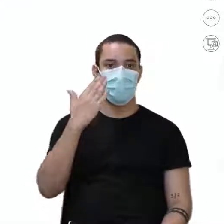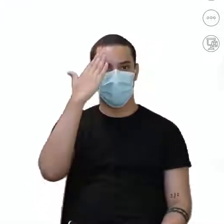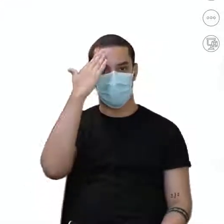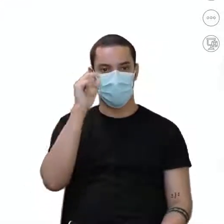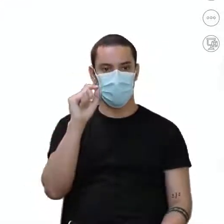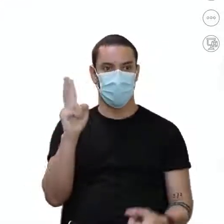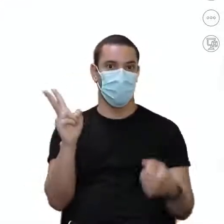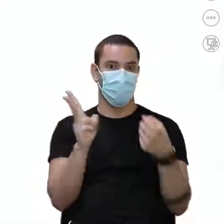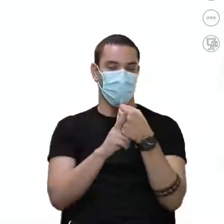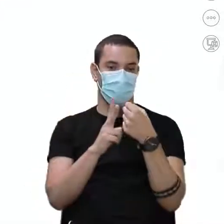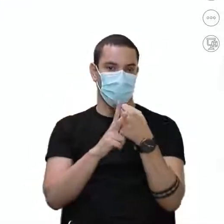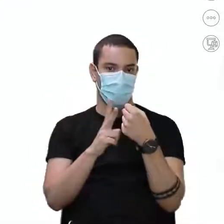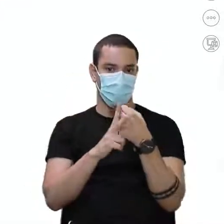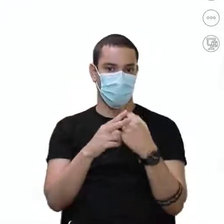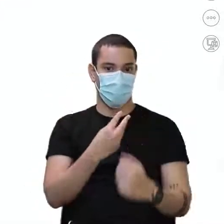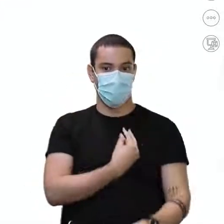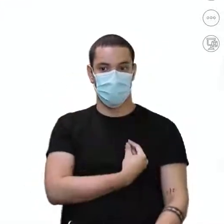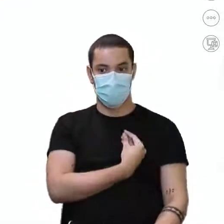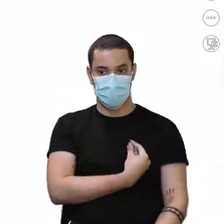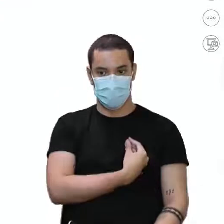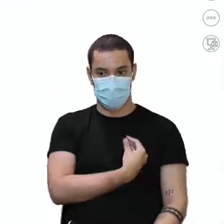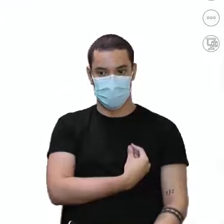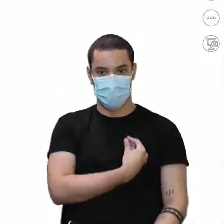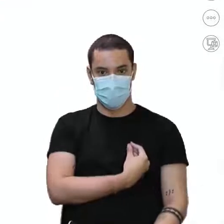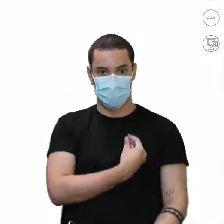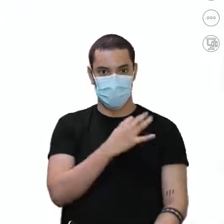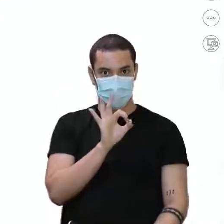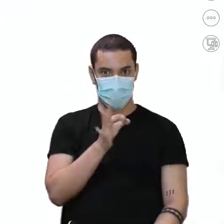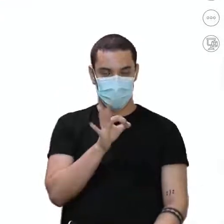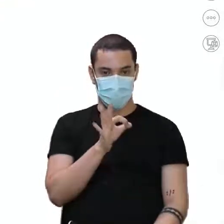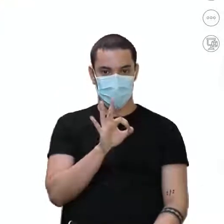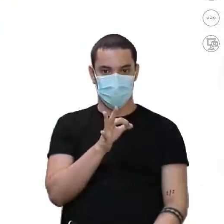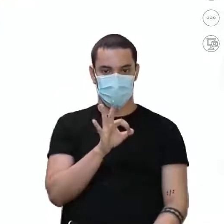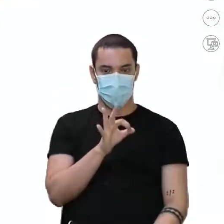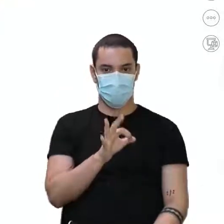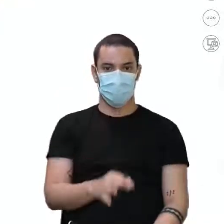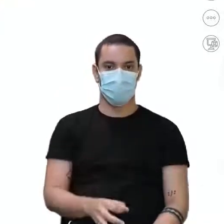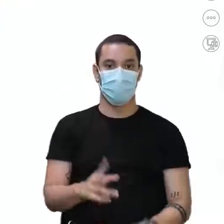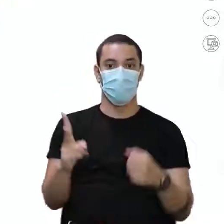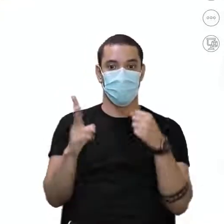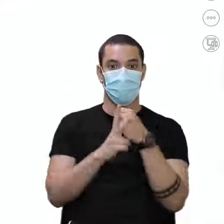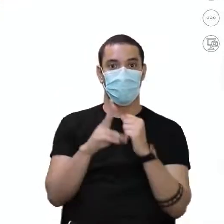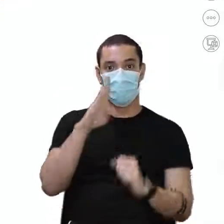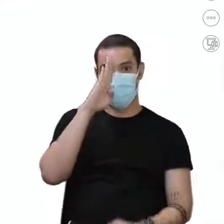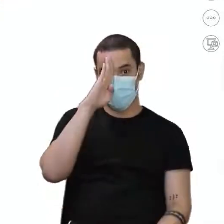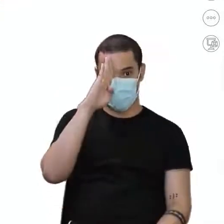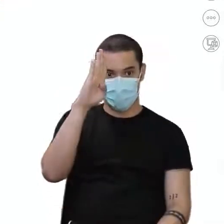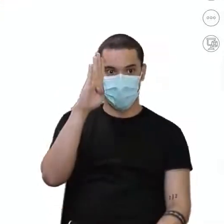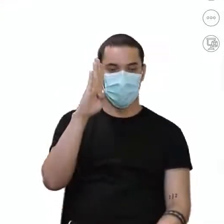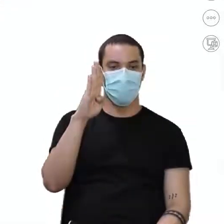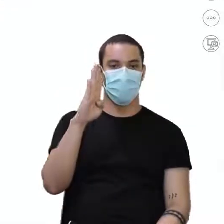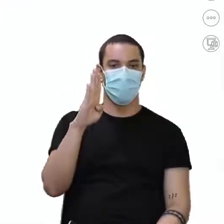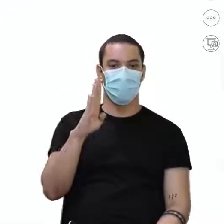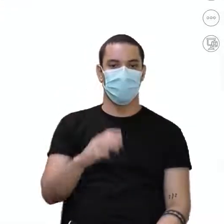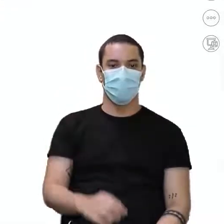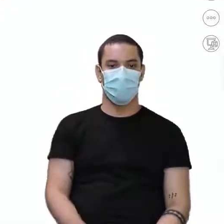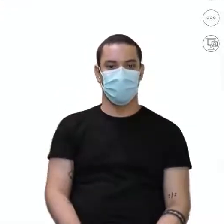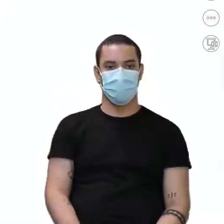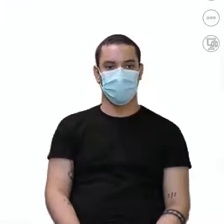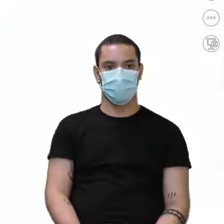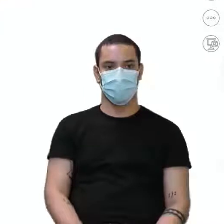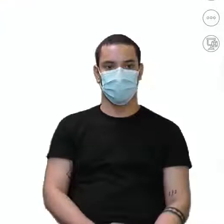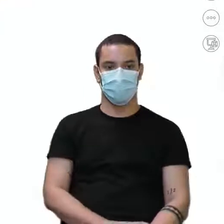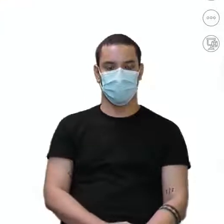de um verbo no presente, certo? Um verbo principal, que vai vir no presente. Só